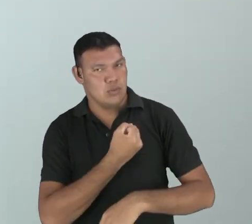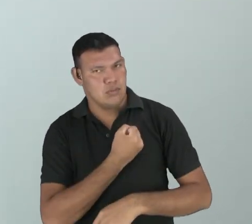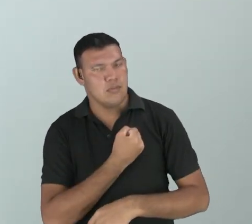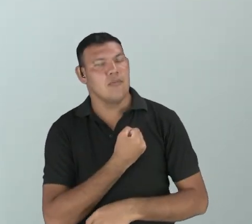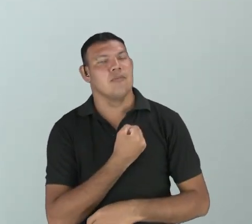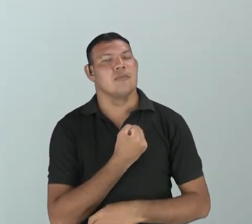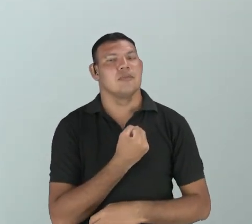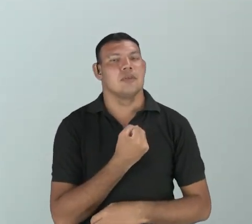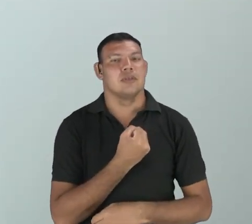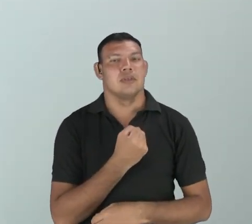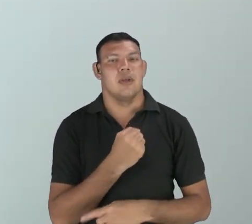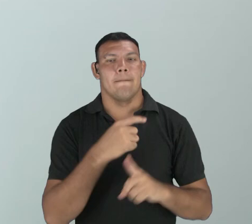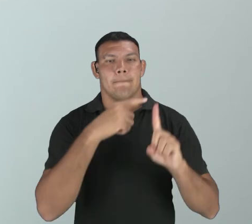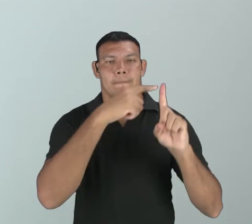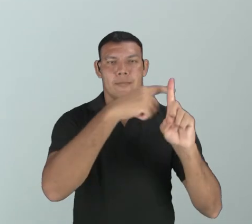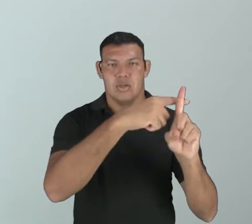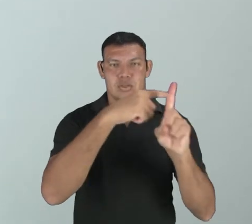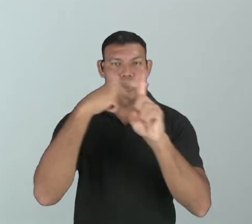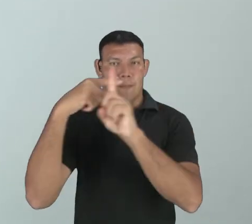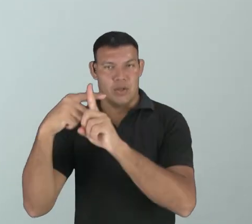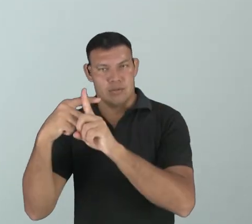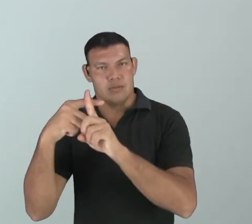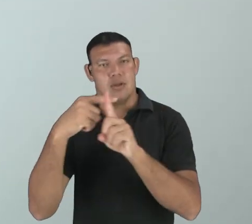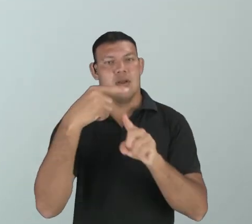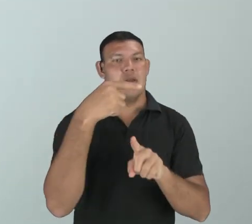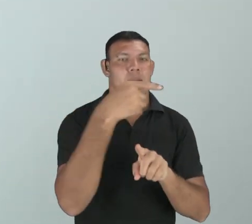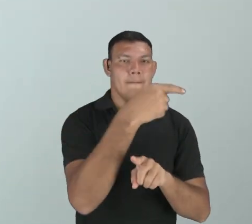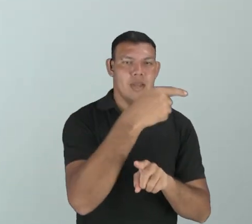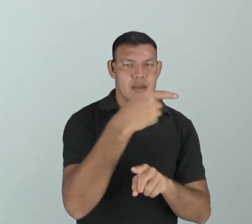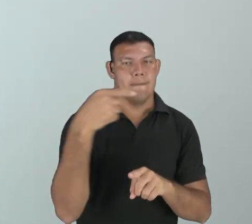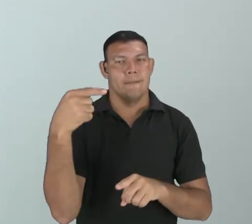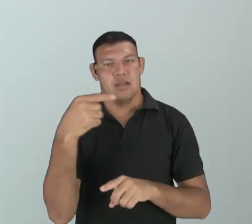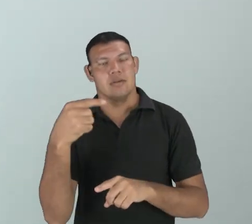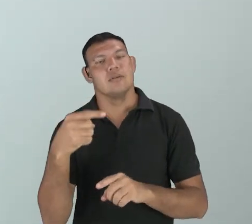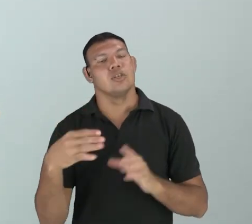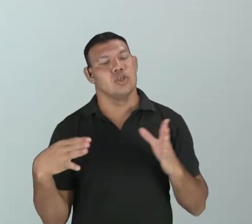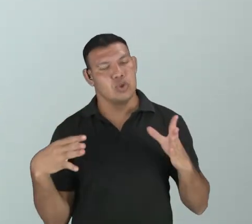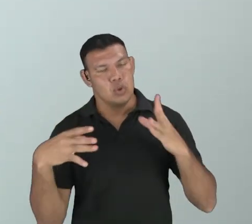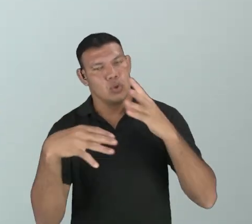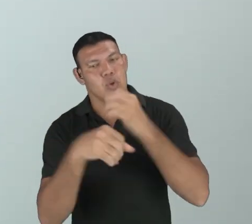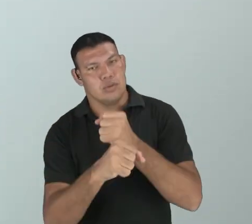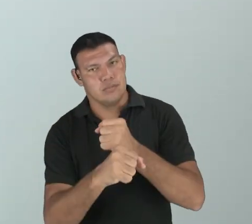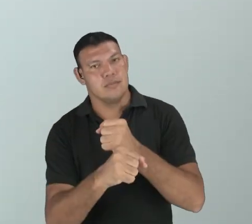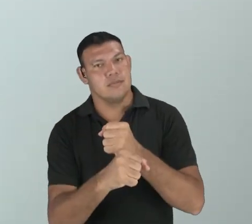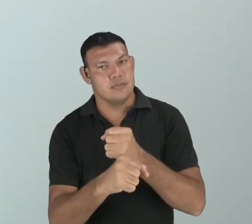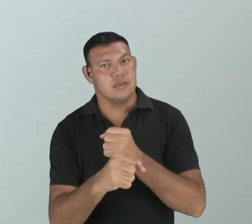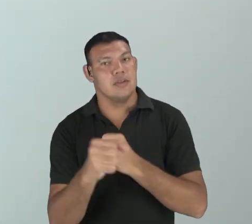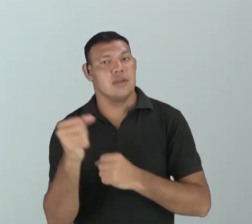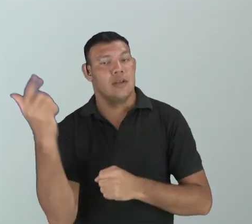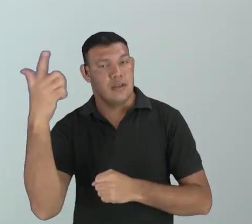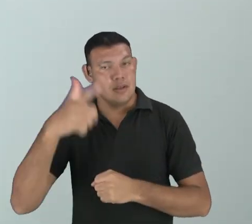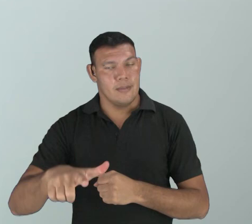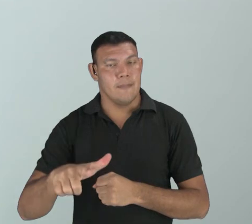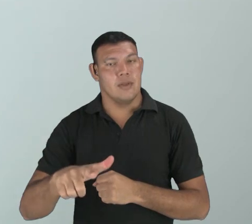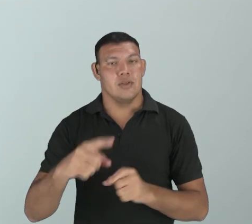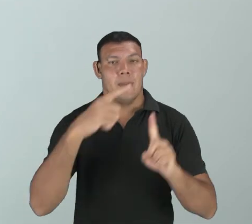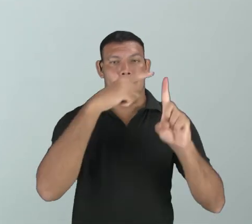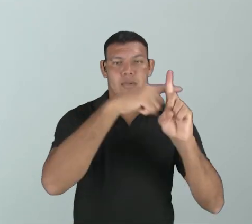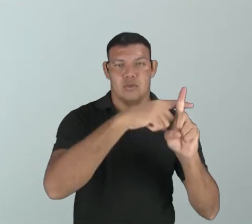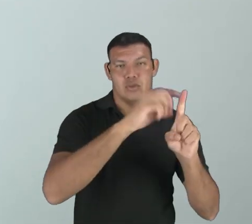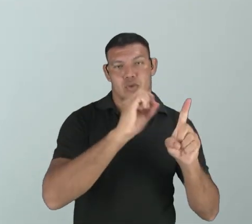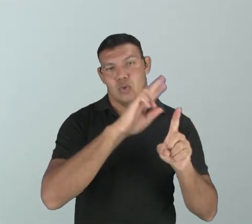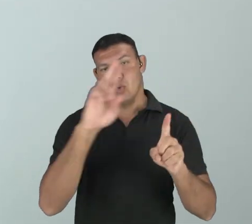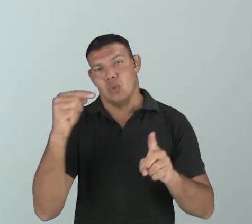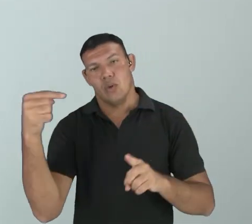iguais, devemos operar a adição entre esses números e repetir o seu sinal, certo? E